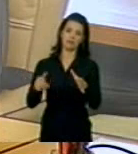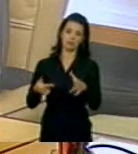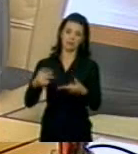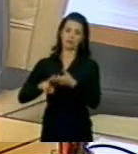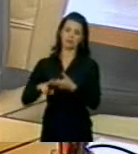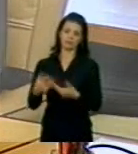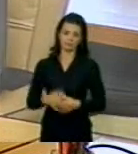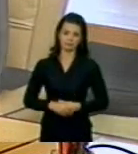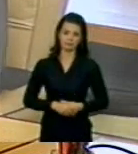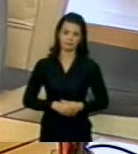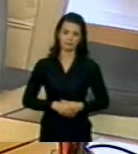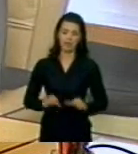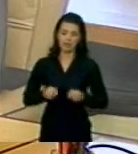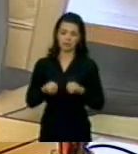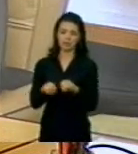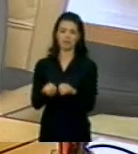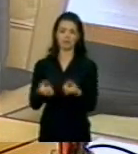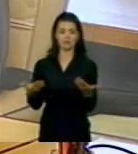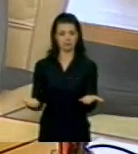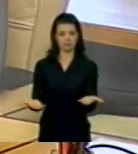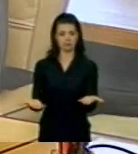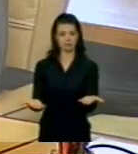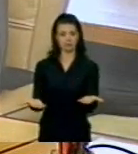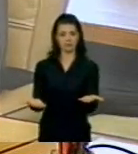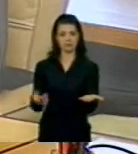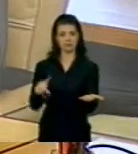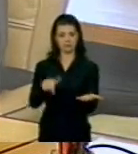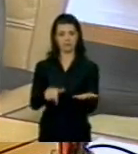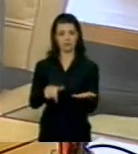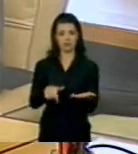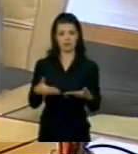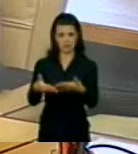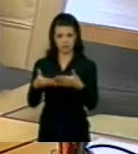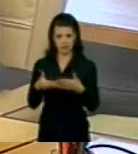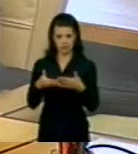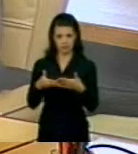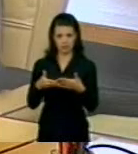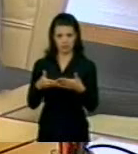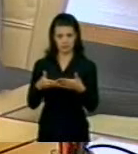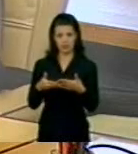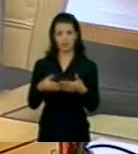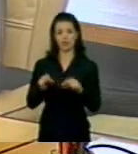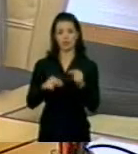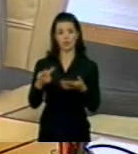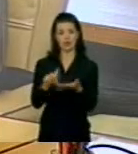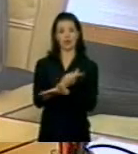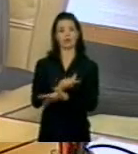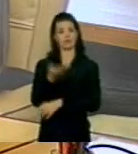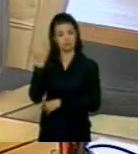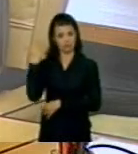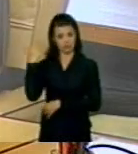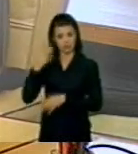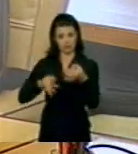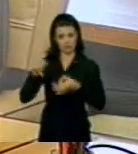medida. Defendem, portanto, nessa mirada e nessa leitura que fazem daquele